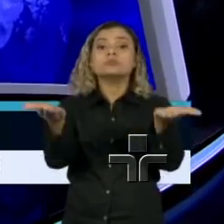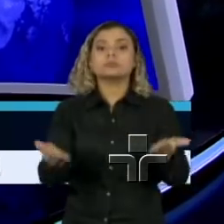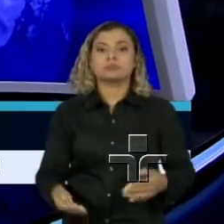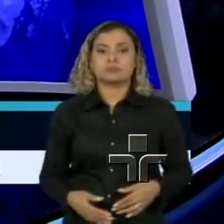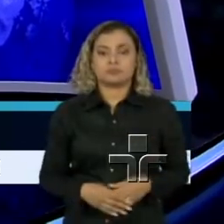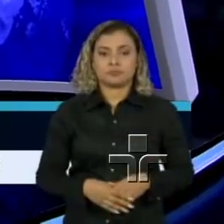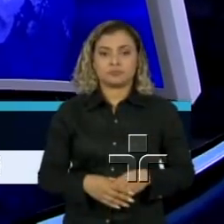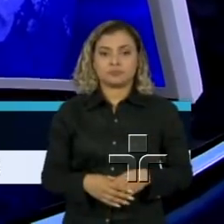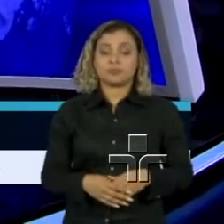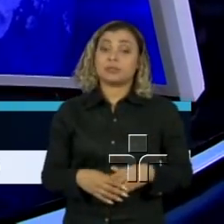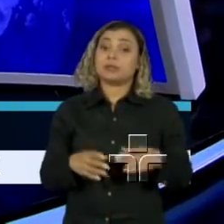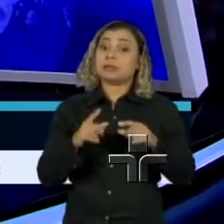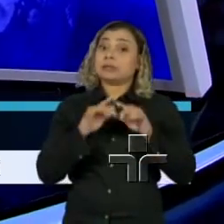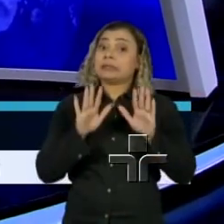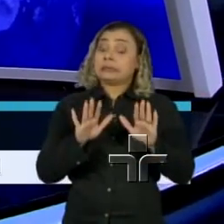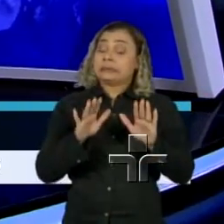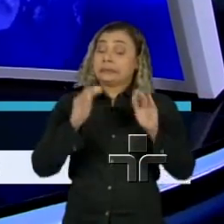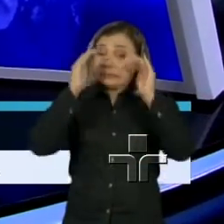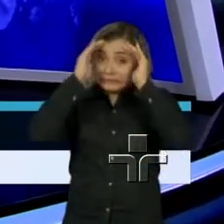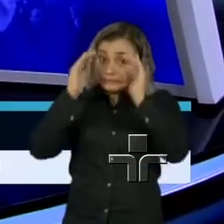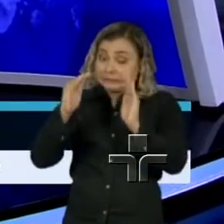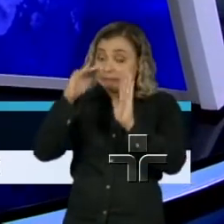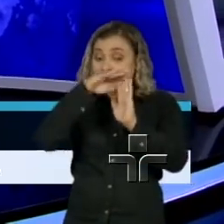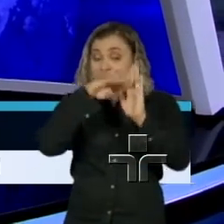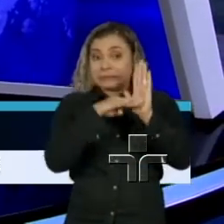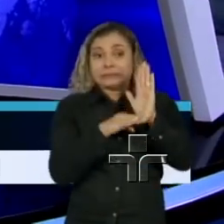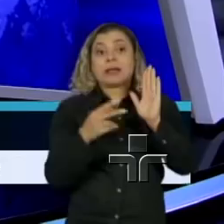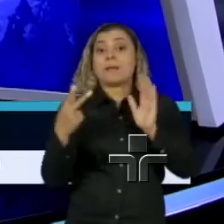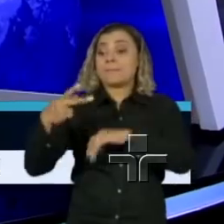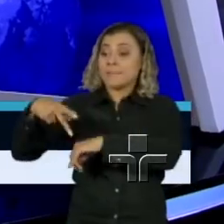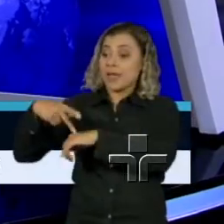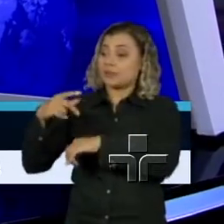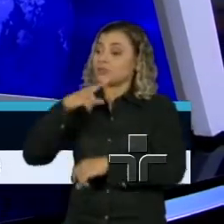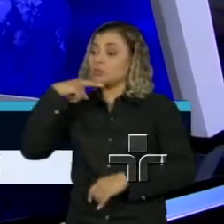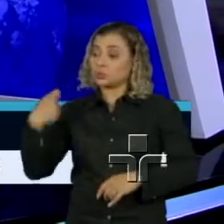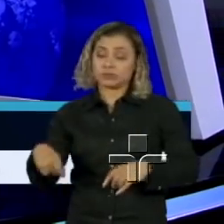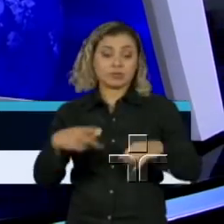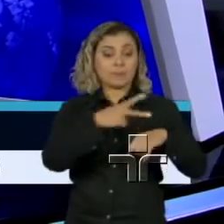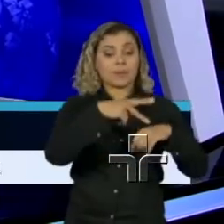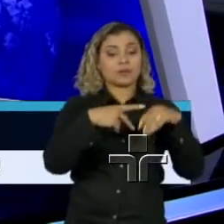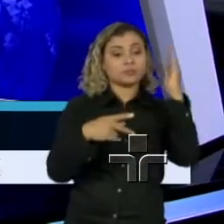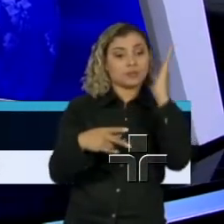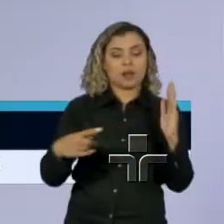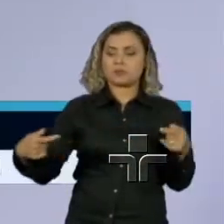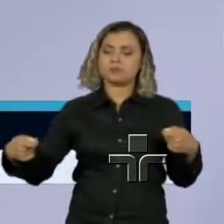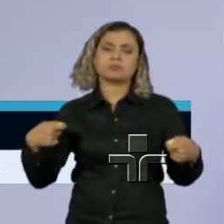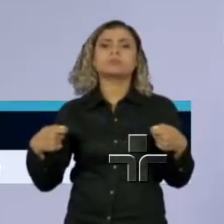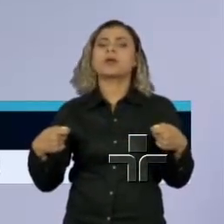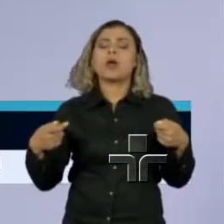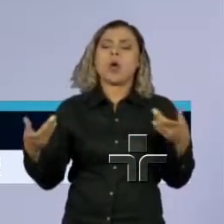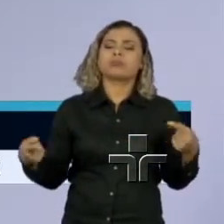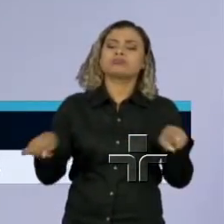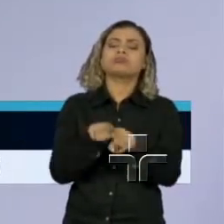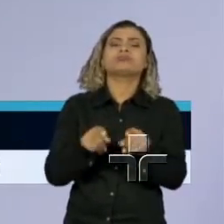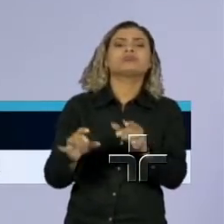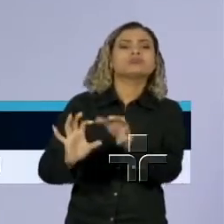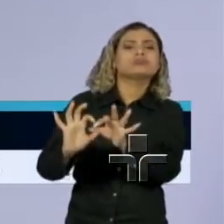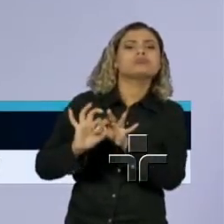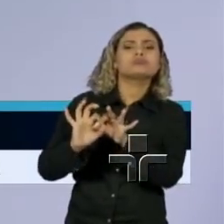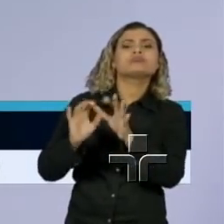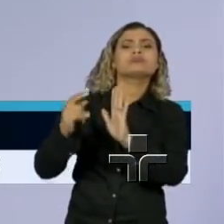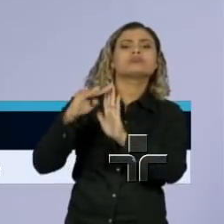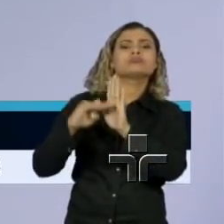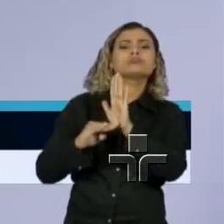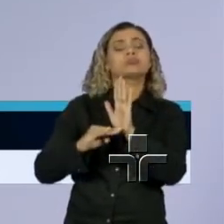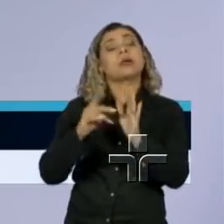Ayrton, quais critérios precisam ser respeitados entre os dois países para que a extradição aconteça? Esse é um processo, né? Processo passa